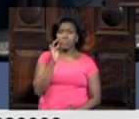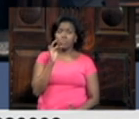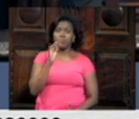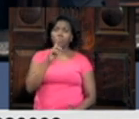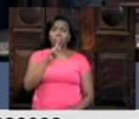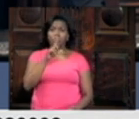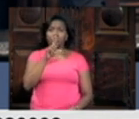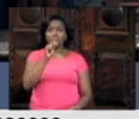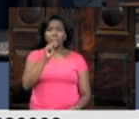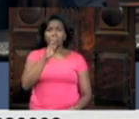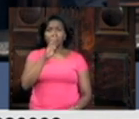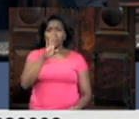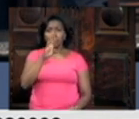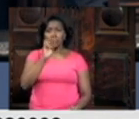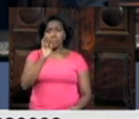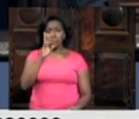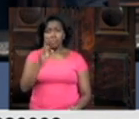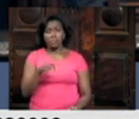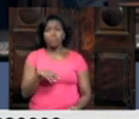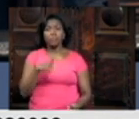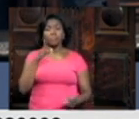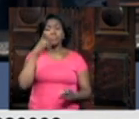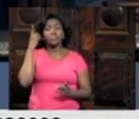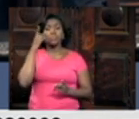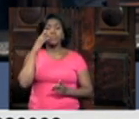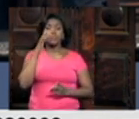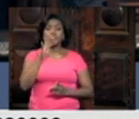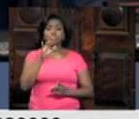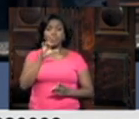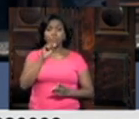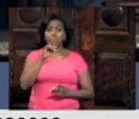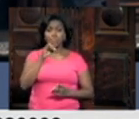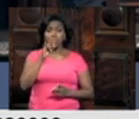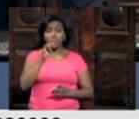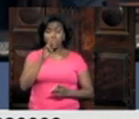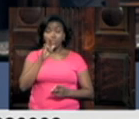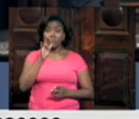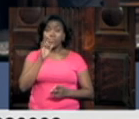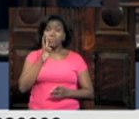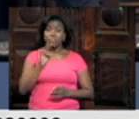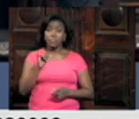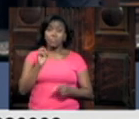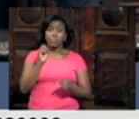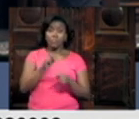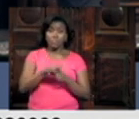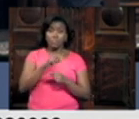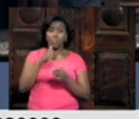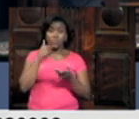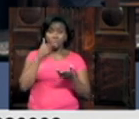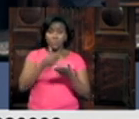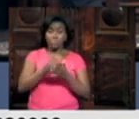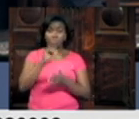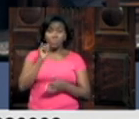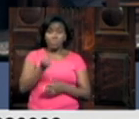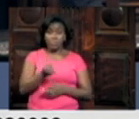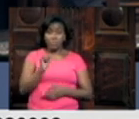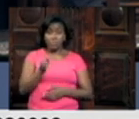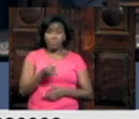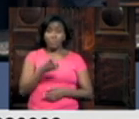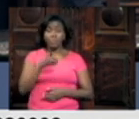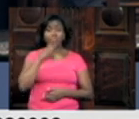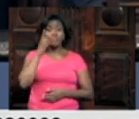Glauber, deputado federal Adida Muiz, que vai assumir o mandato em definitivo em janeiro, deputado